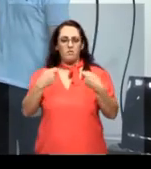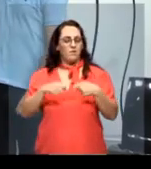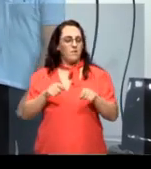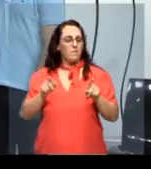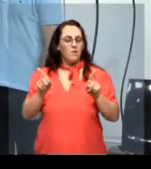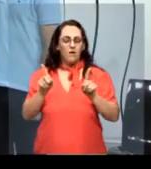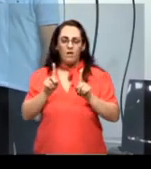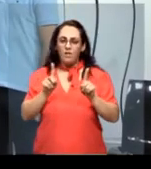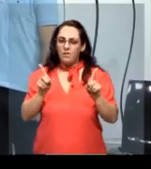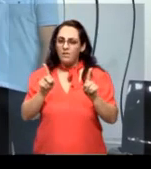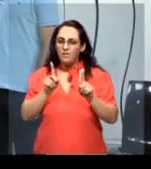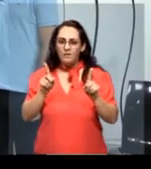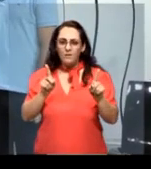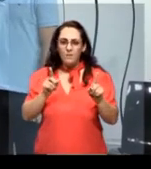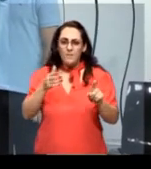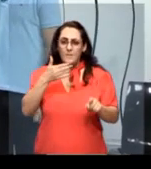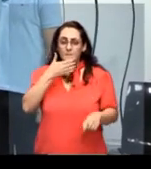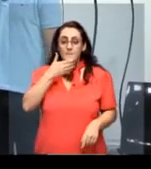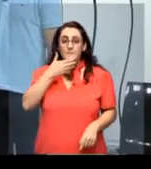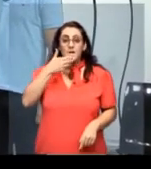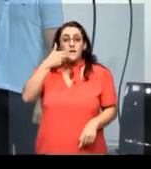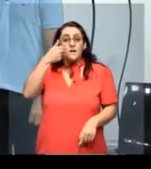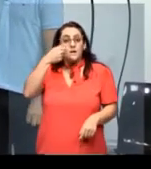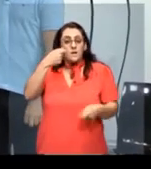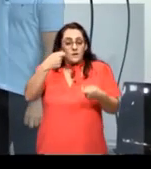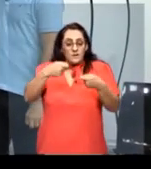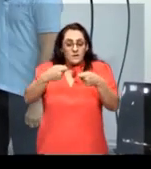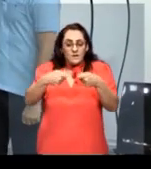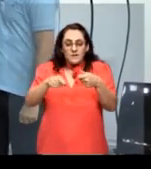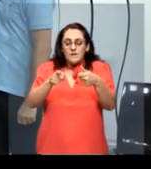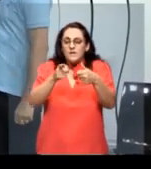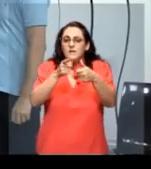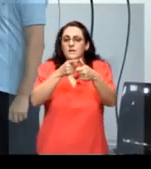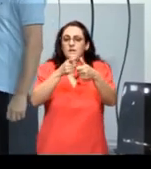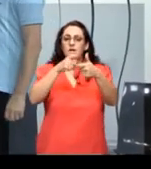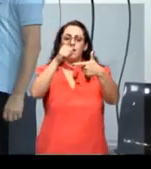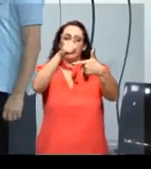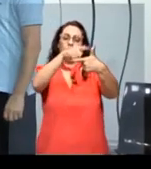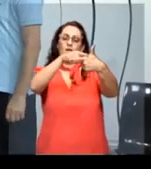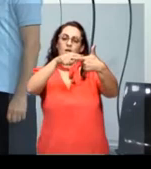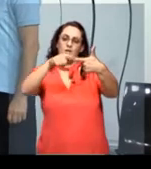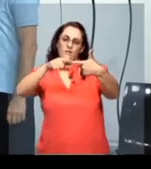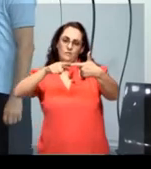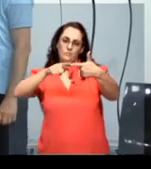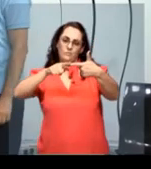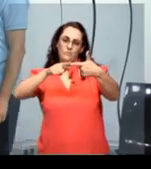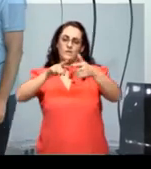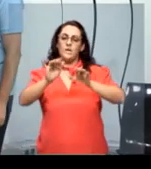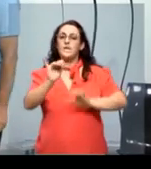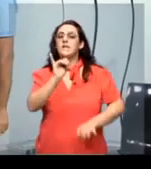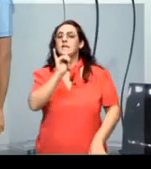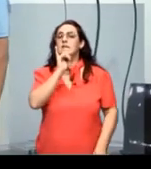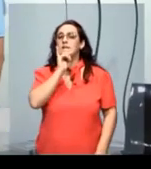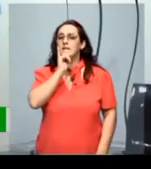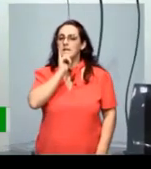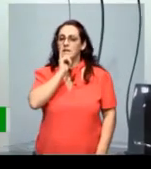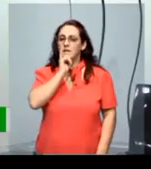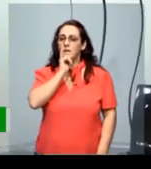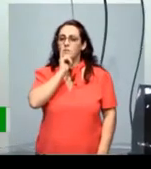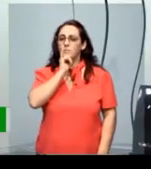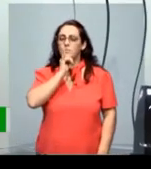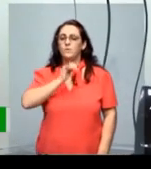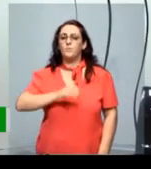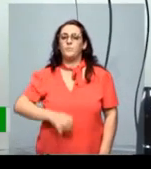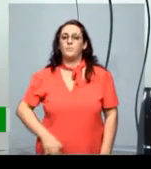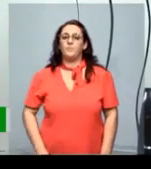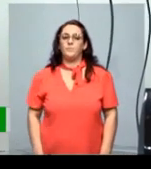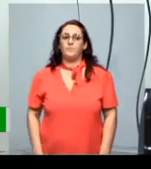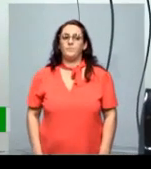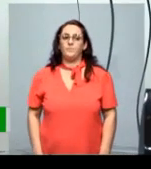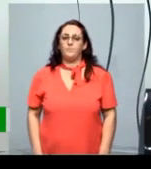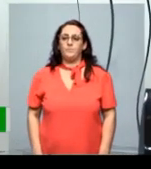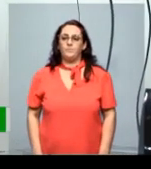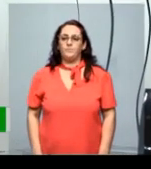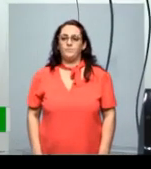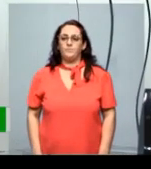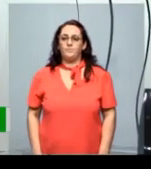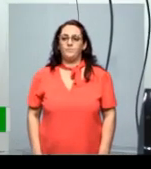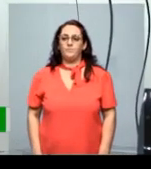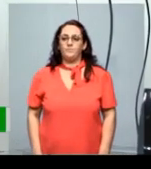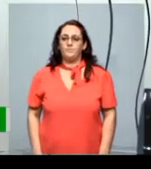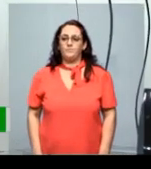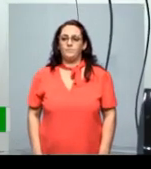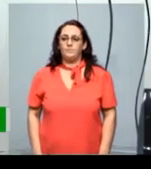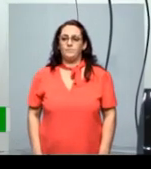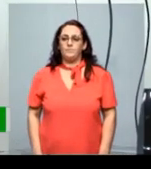você faça a divisão, não é? Vou dar um exemplo aqui para você, por exemplo. Se você tem, por exemplo,